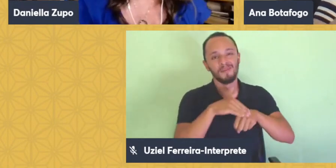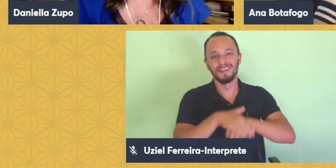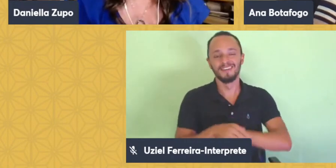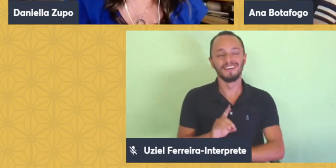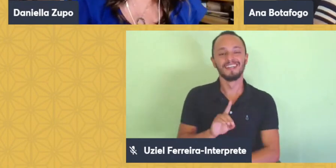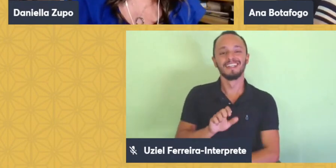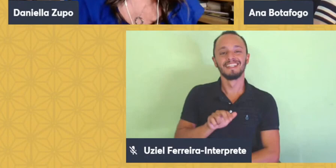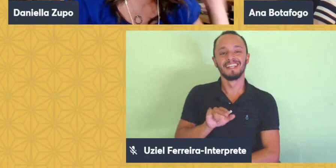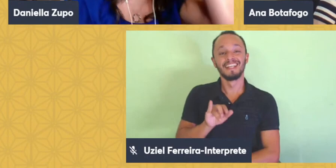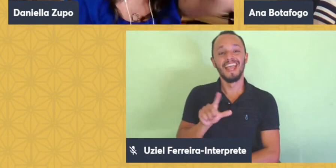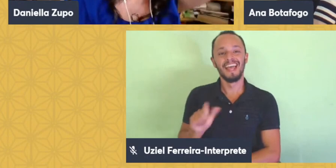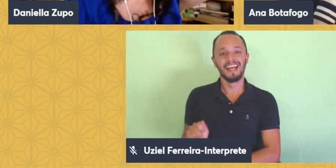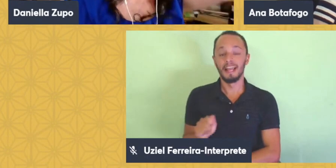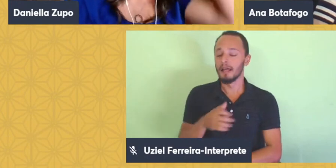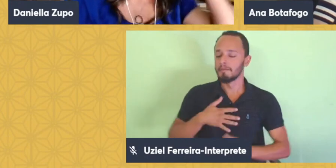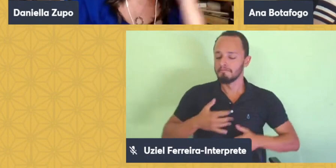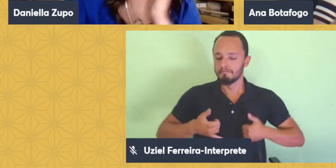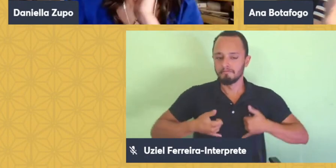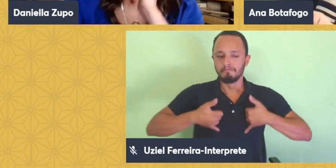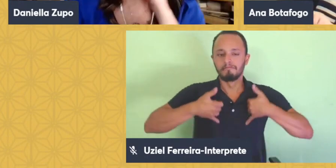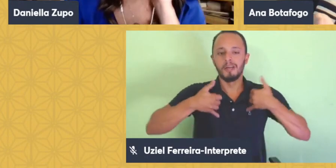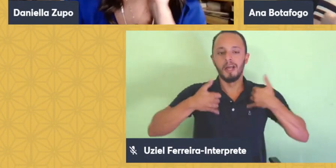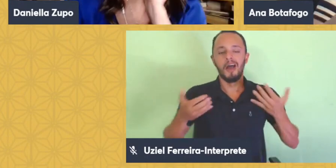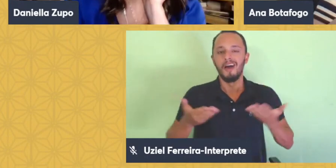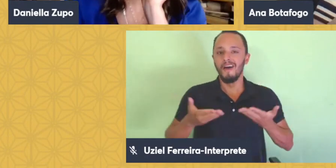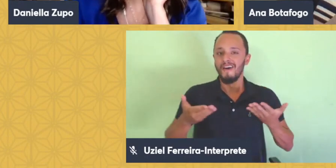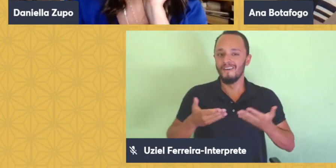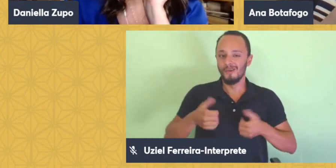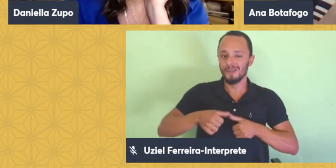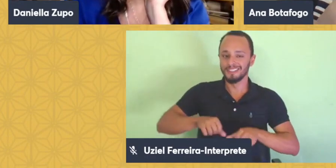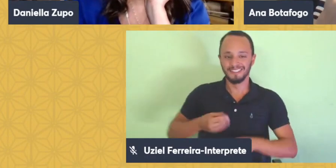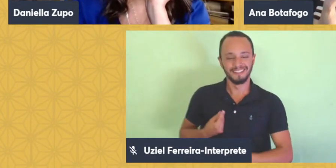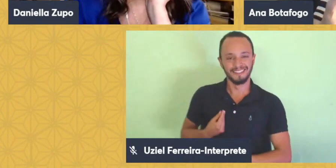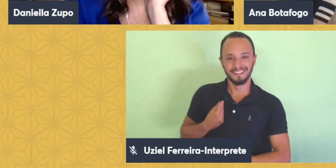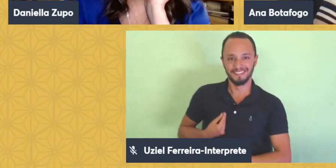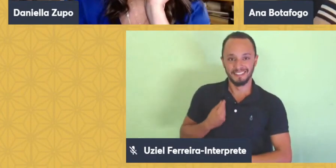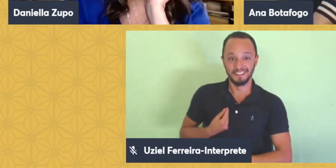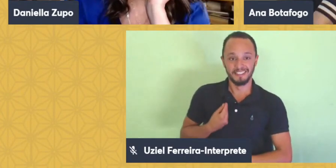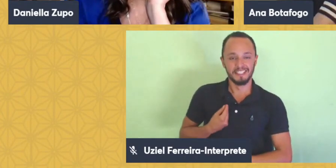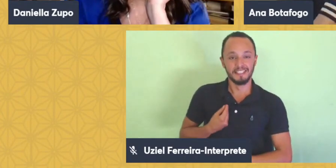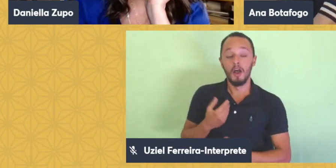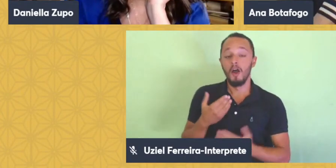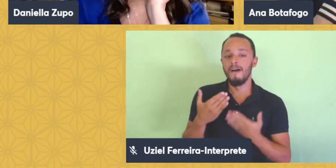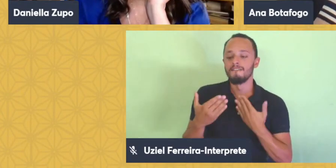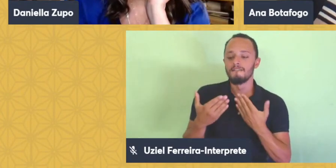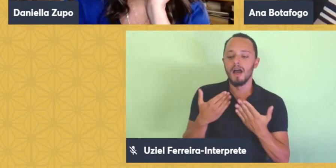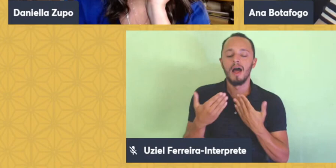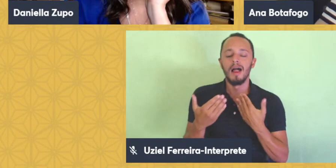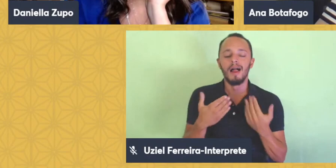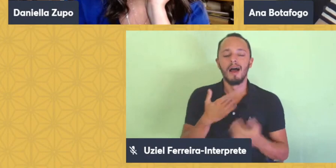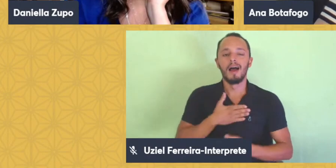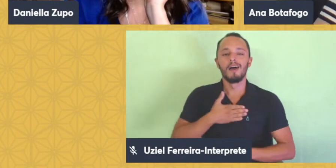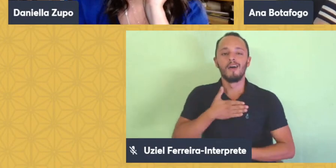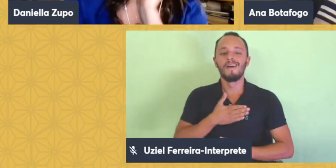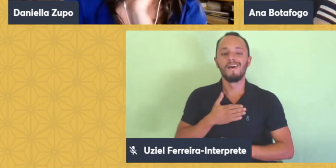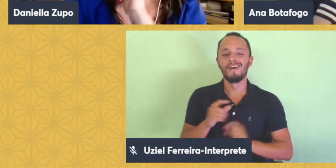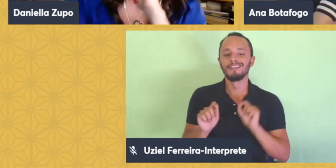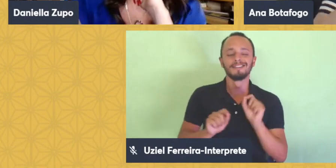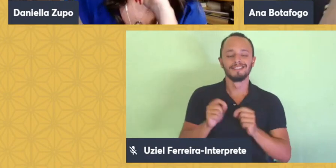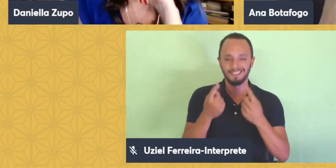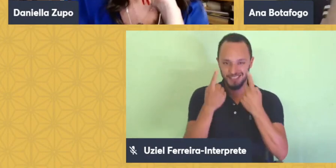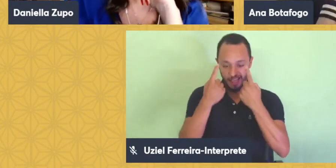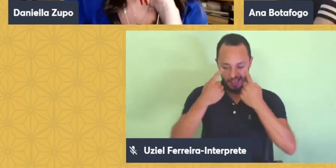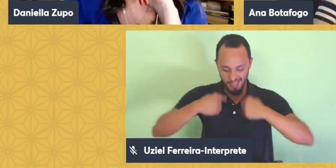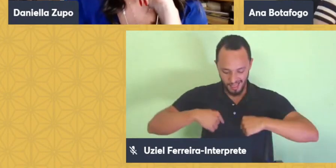enorme estar hoje aqui e falar do que eu gosto do meu instrumento de trabalho que é o